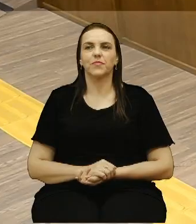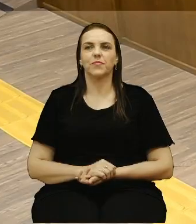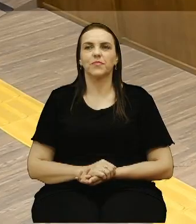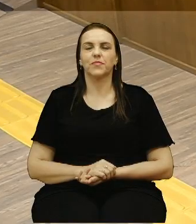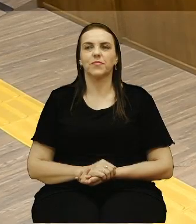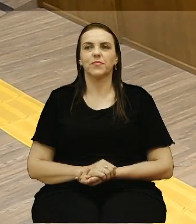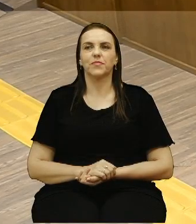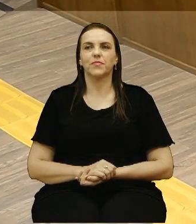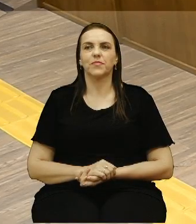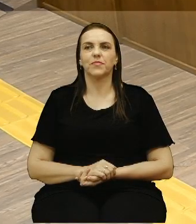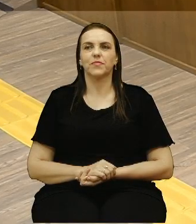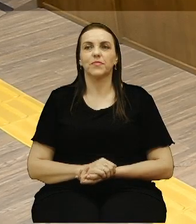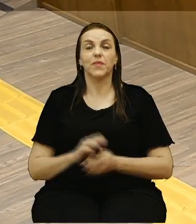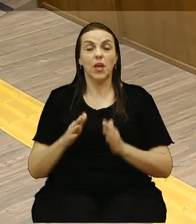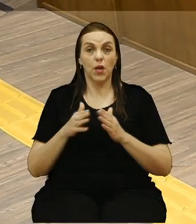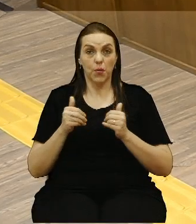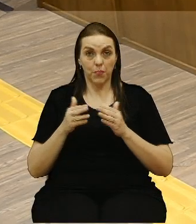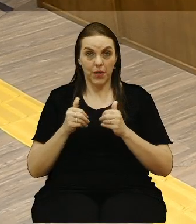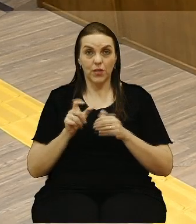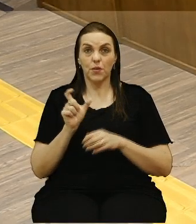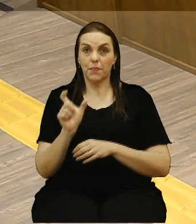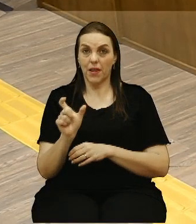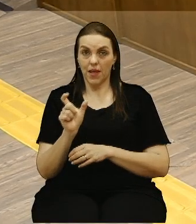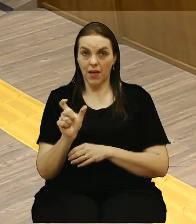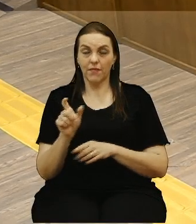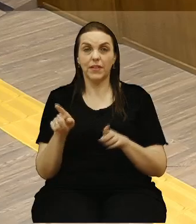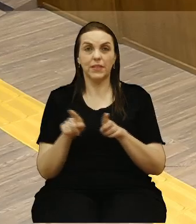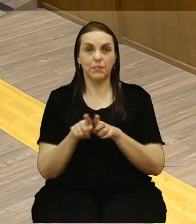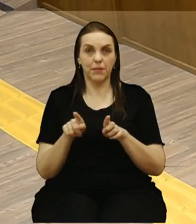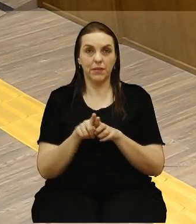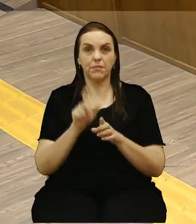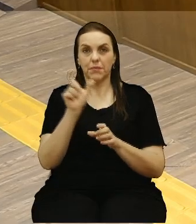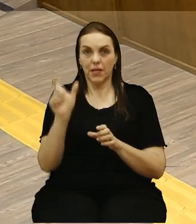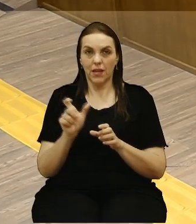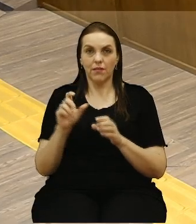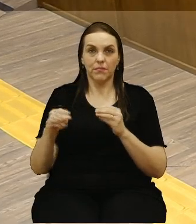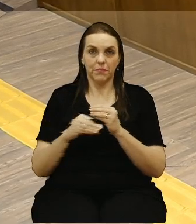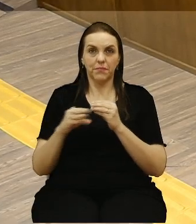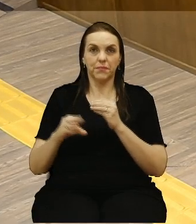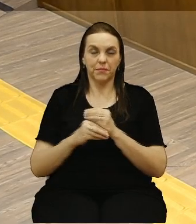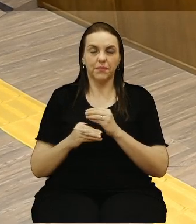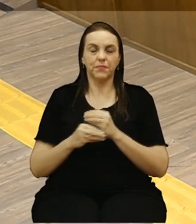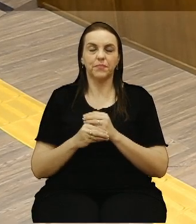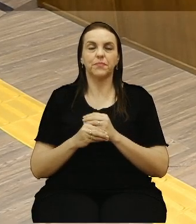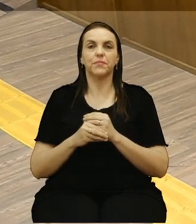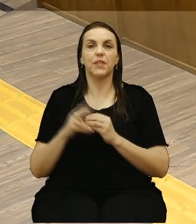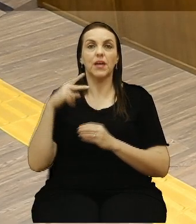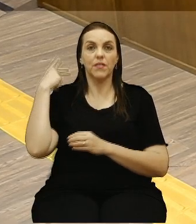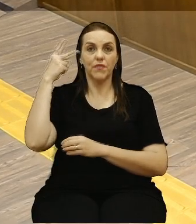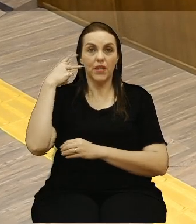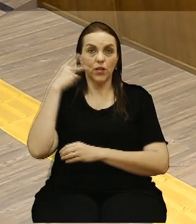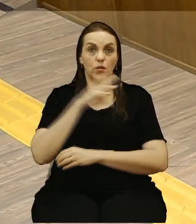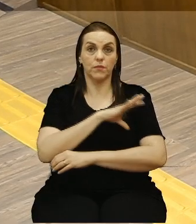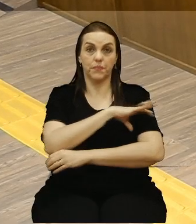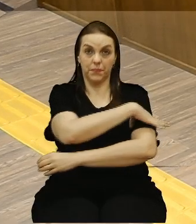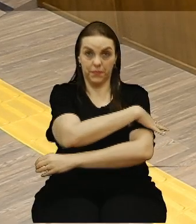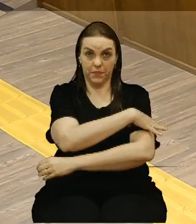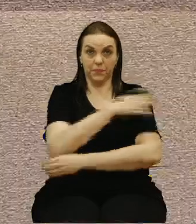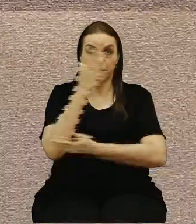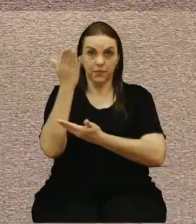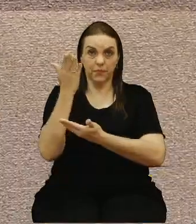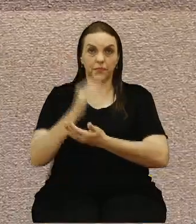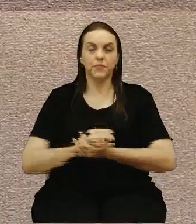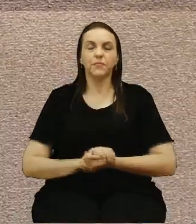Peço a palavra, senhor presidente. Eu peço a palavra também. Vereador Ramon com a palavra. Senhor